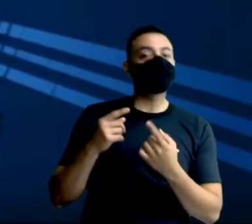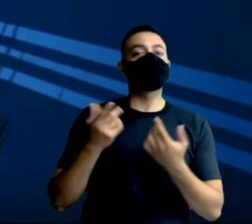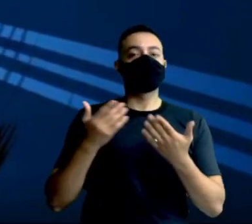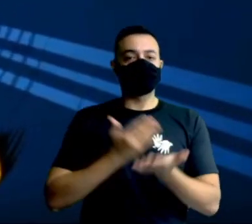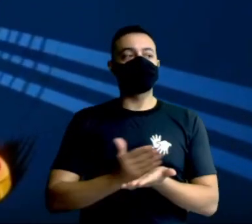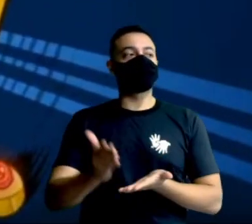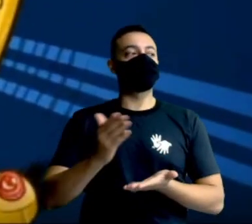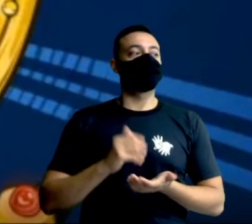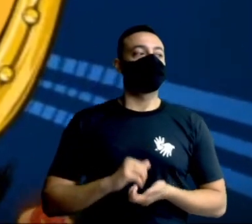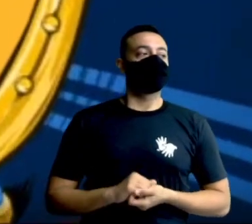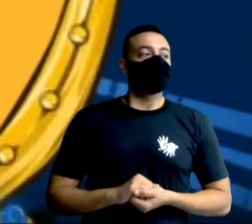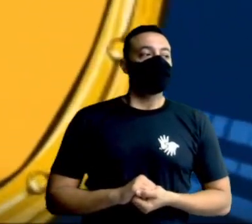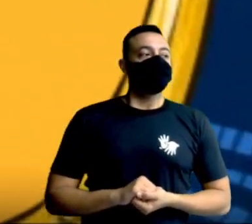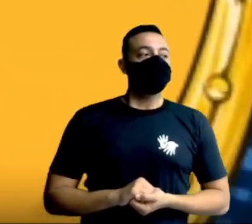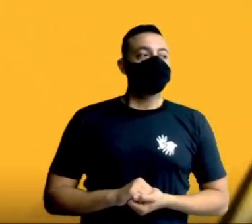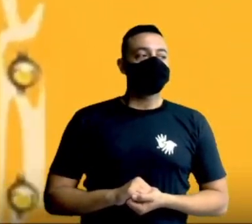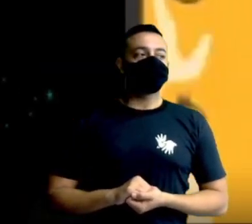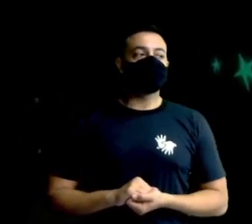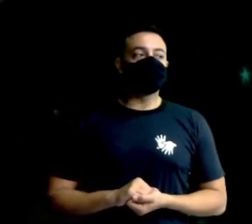Vamos começar.